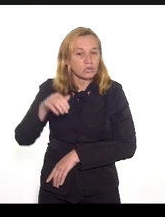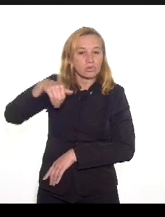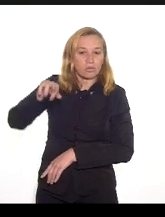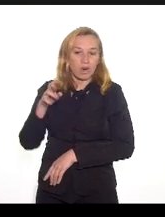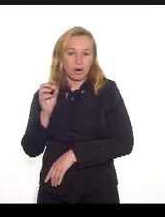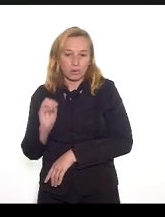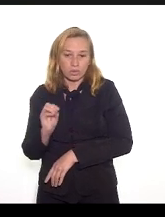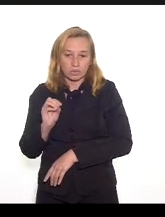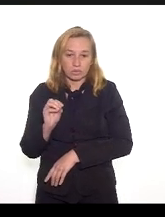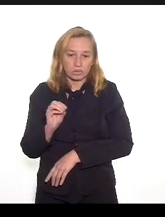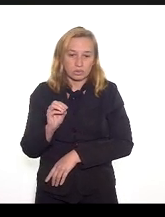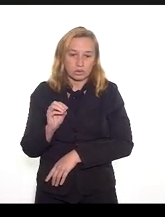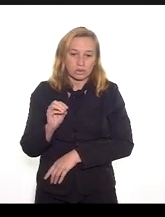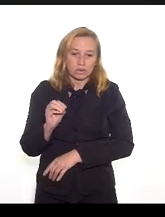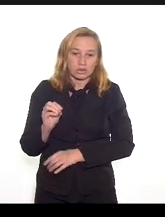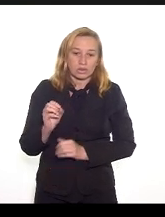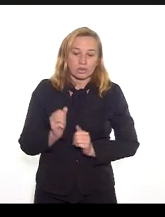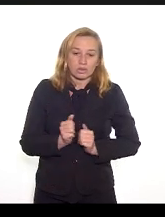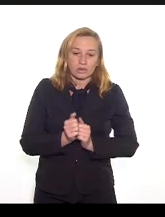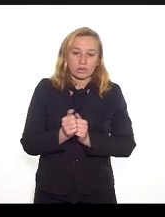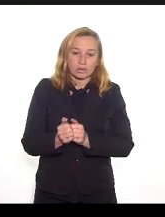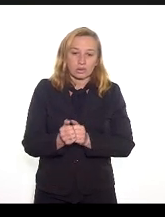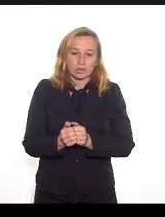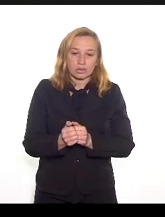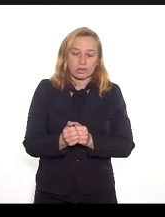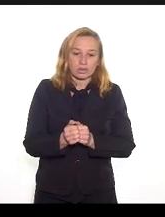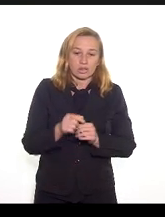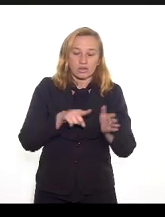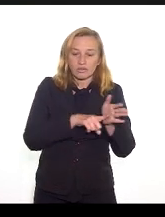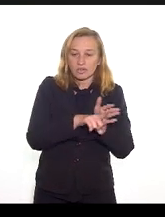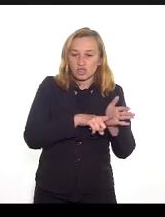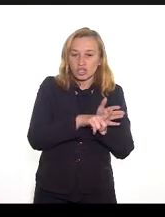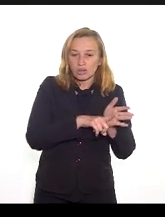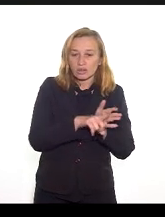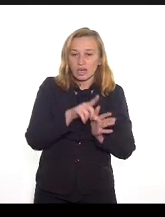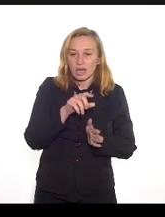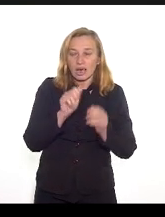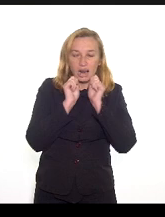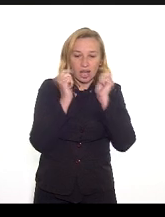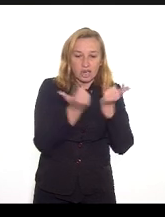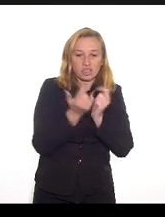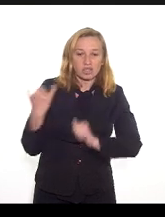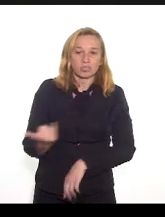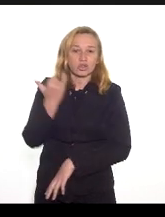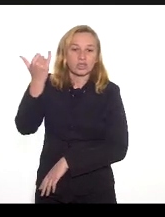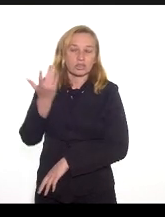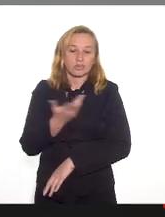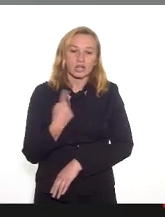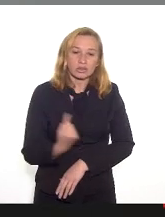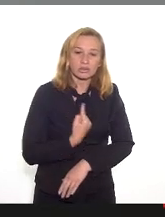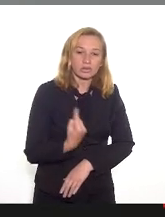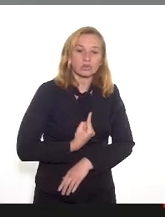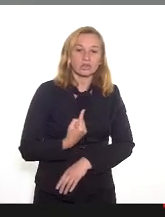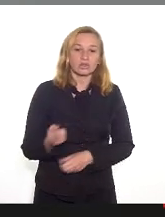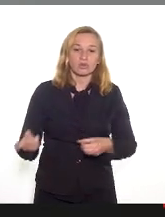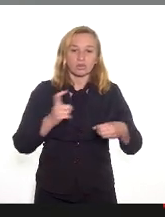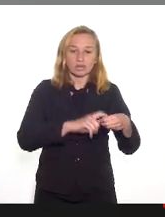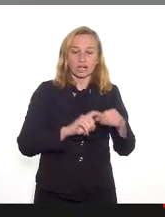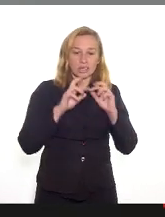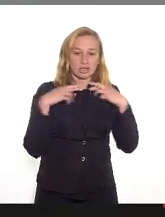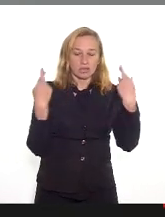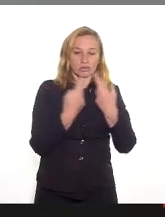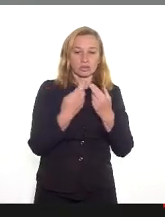Osório, que coordena a assessoria fiscal da Alerj, Célia. Então, é muito importante para nós contar nesta audiência